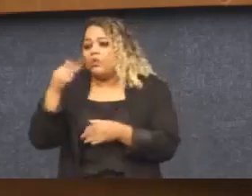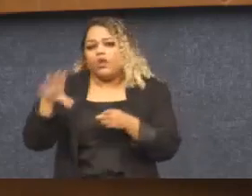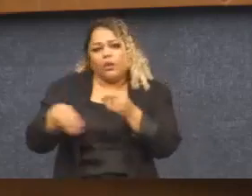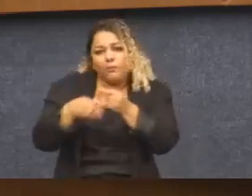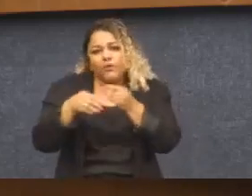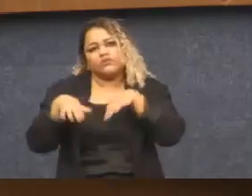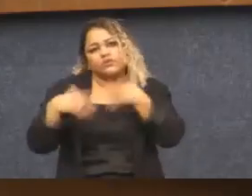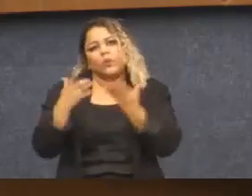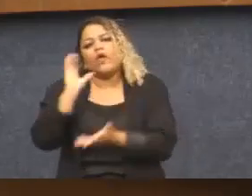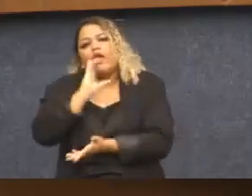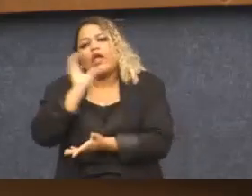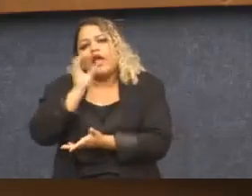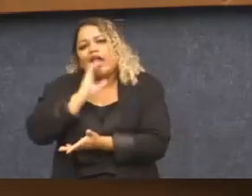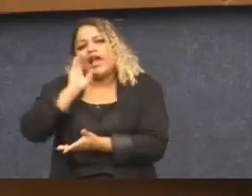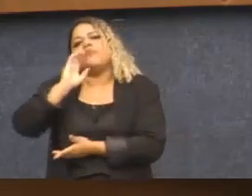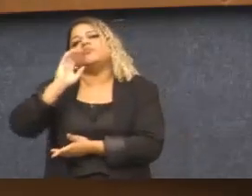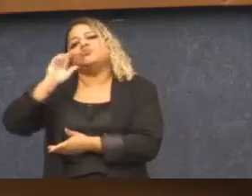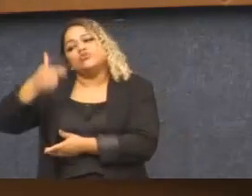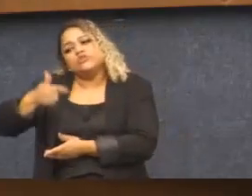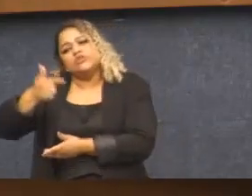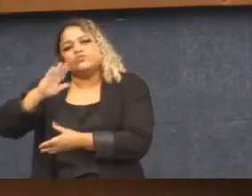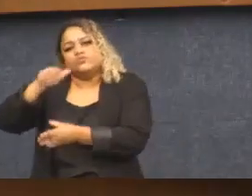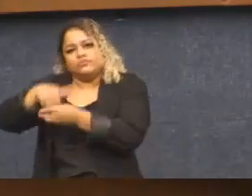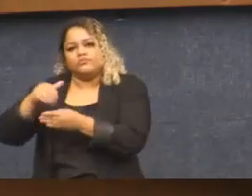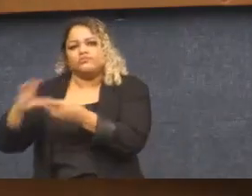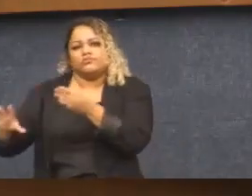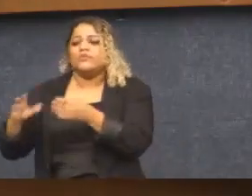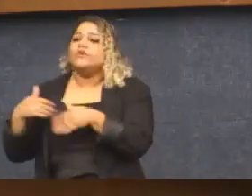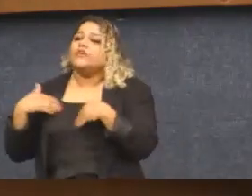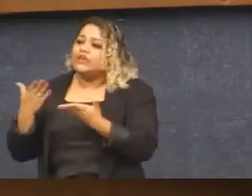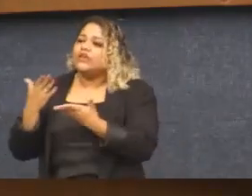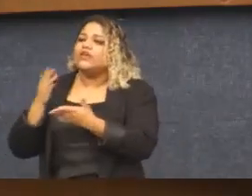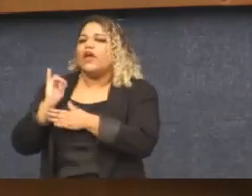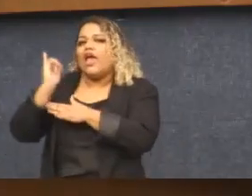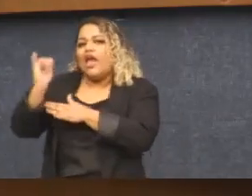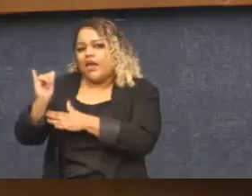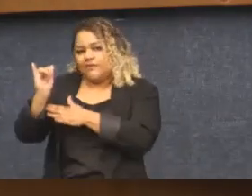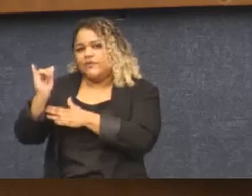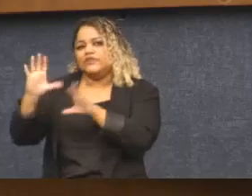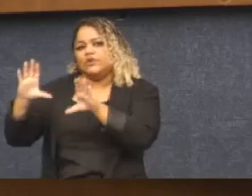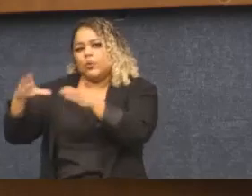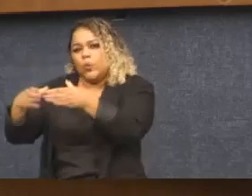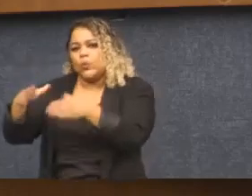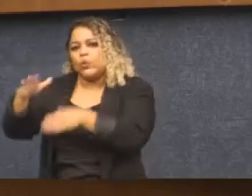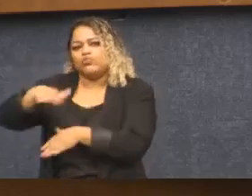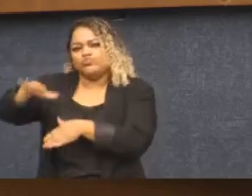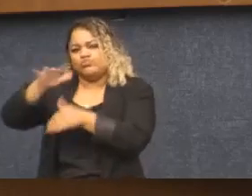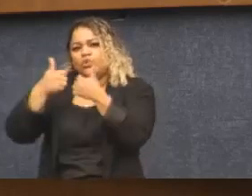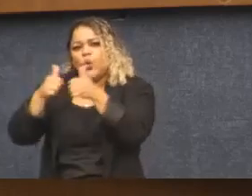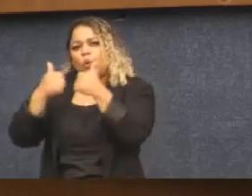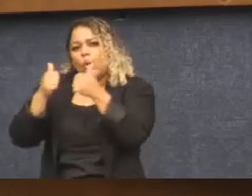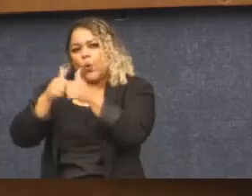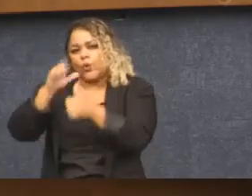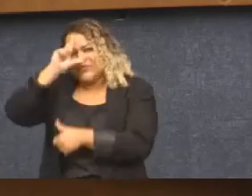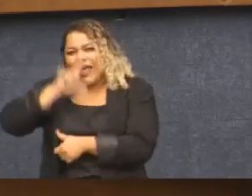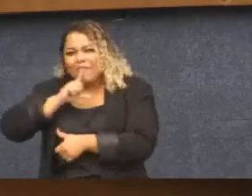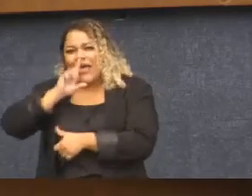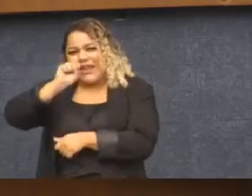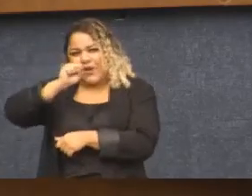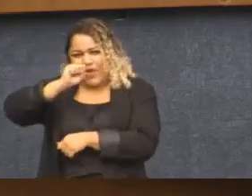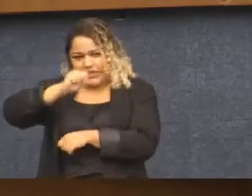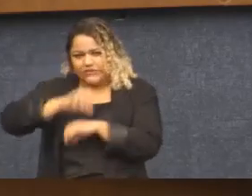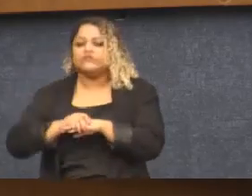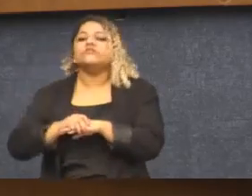possível. E quero deixar esse recado para a família suplementar, né? É mais uma vitória que nós estamos tendo aqui na Câmara Municipal. Apesar